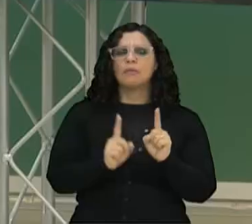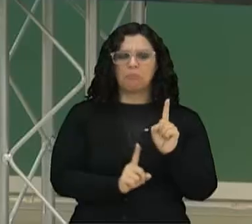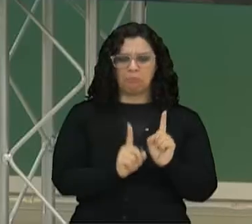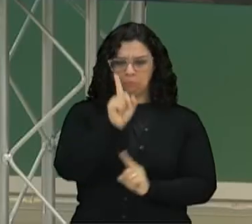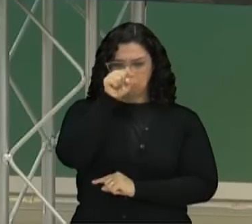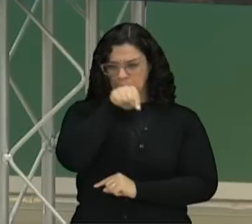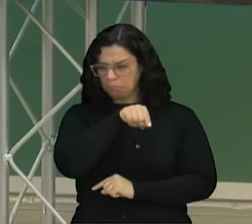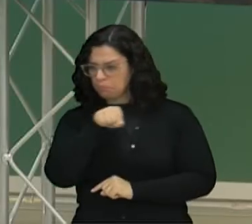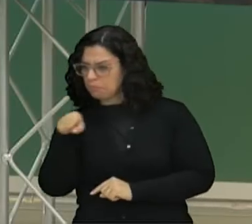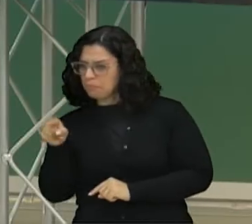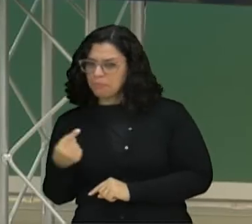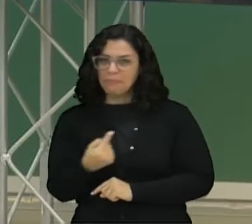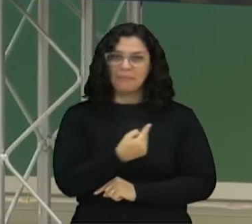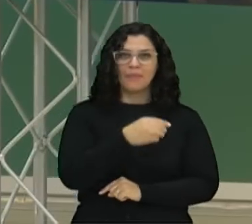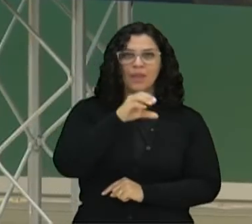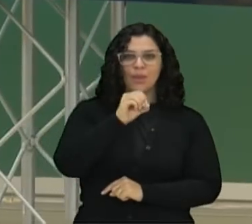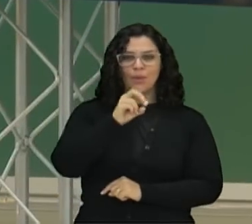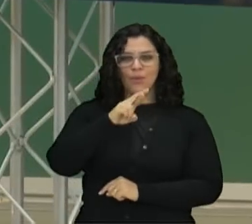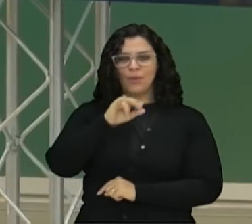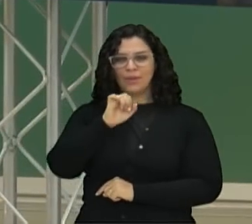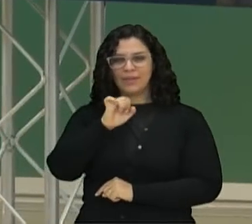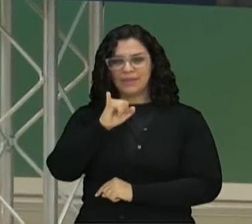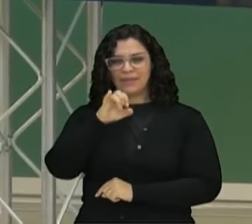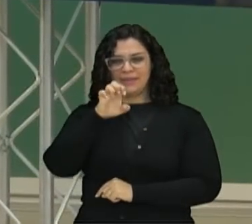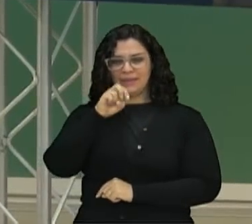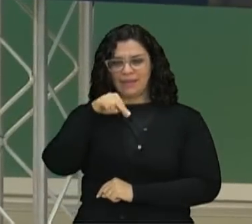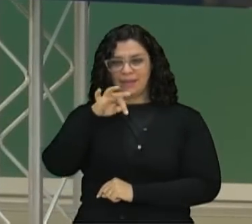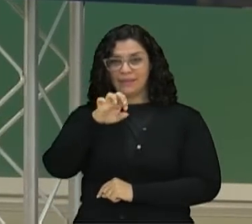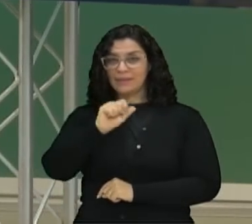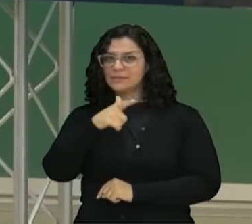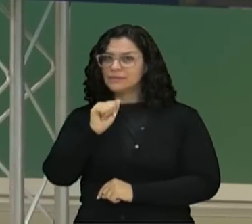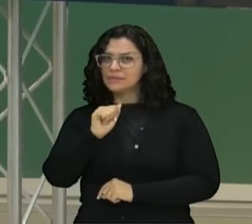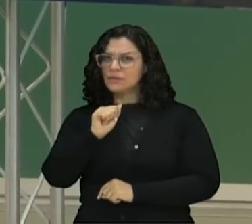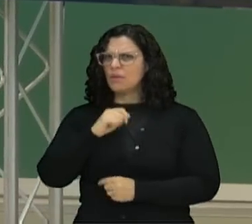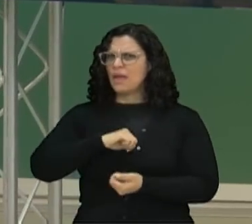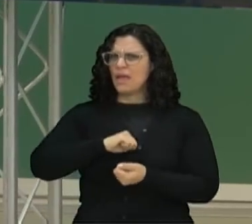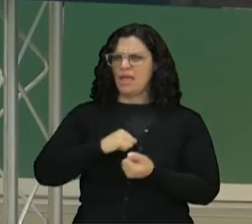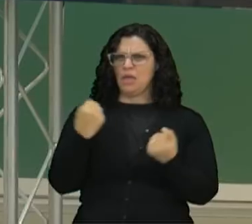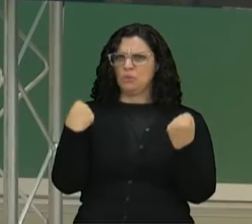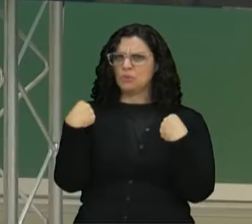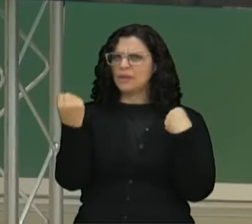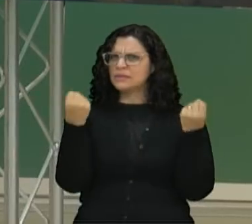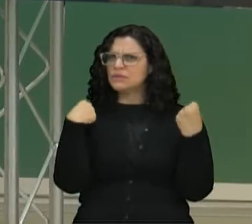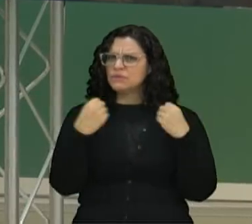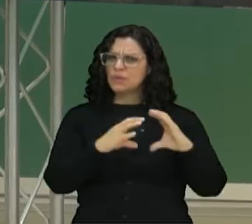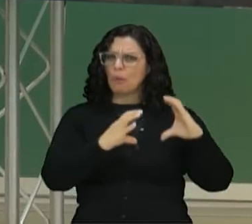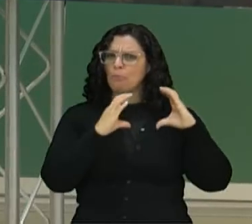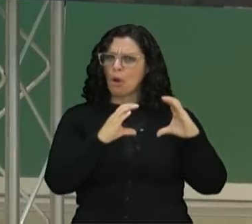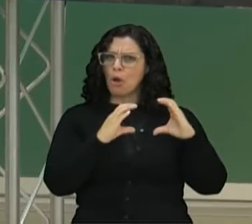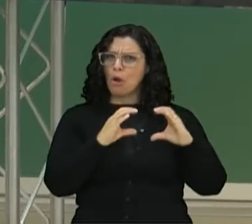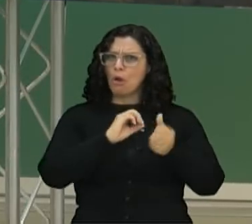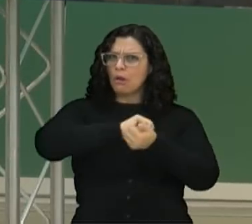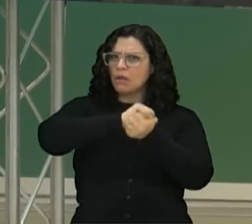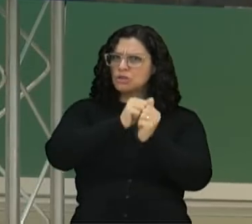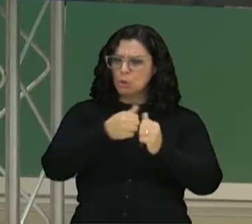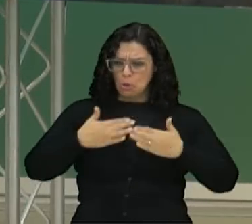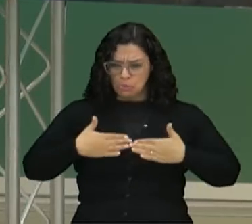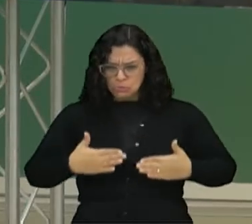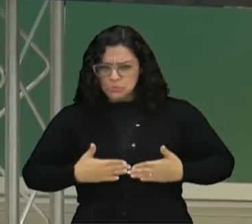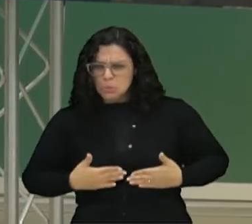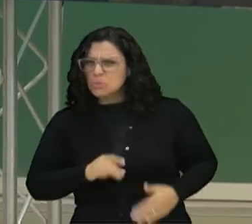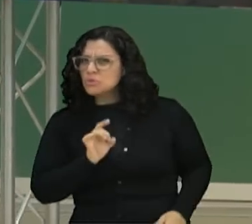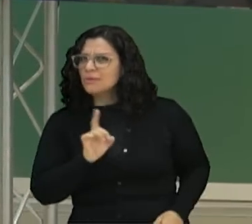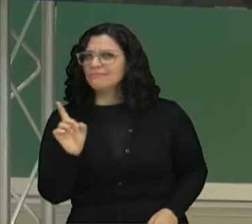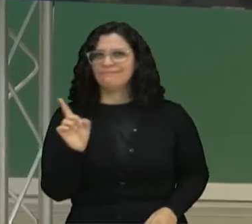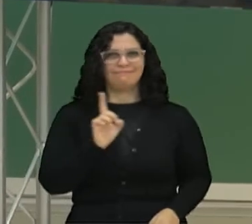orientação. Então, para quem acredita que a educação física é só esporte, é só bola, é só o físico, só o